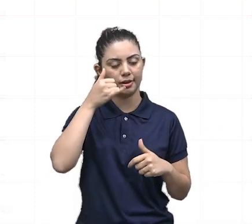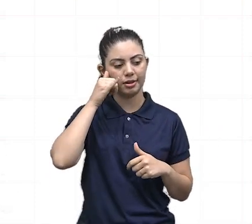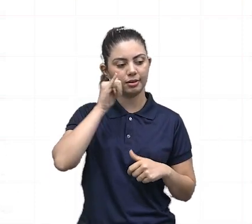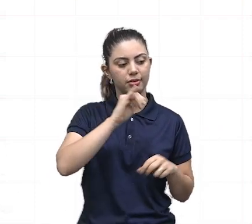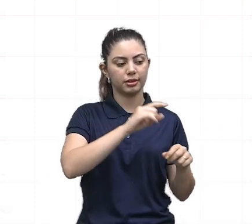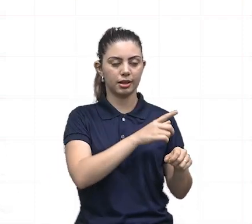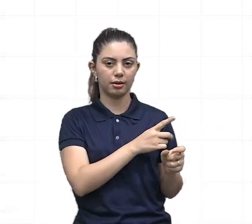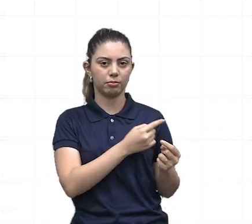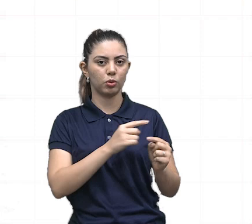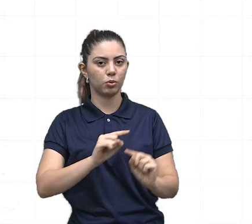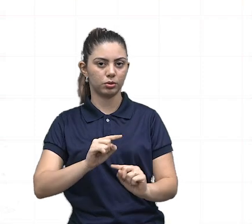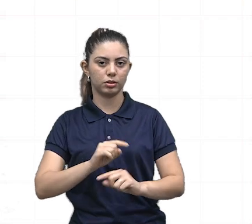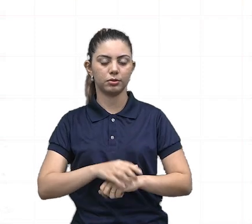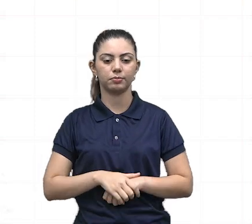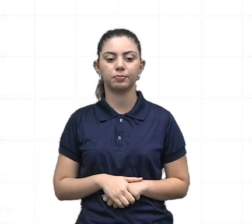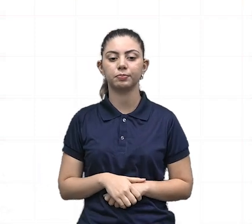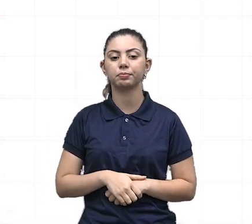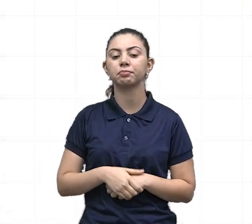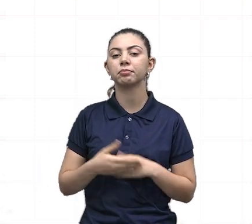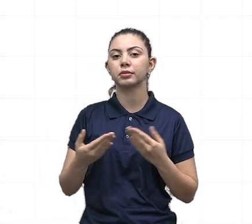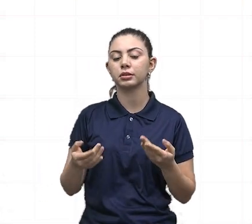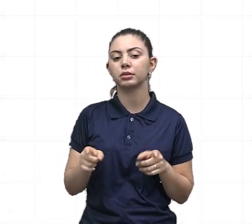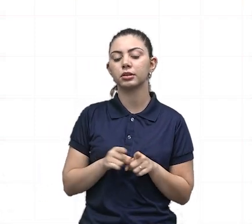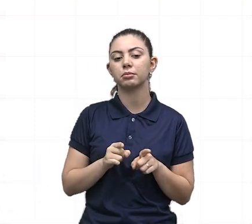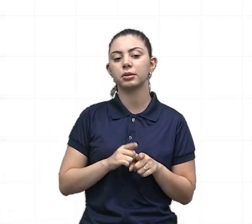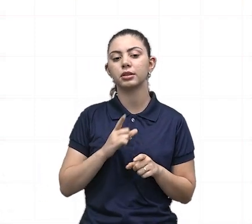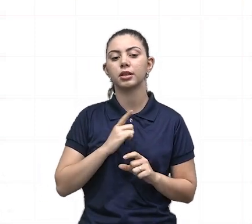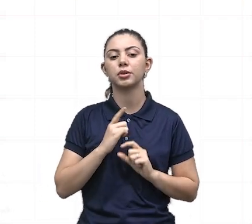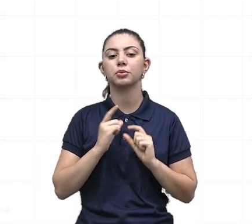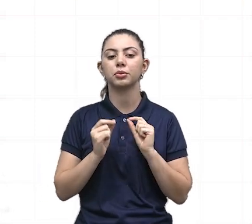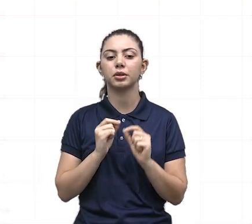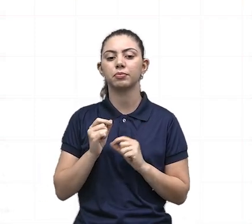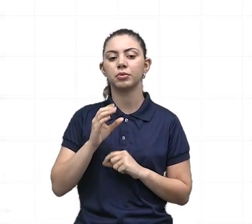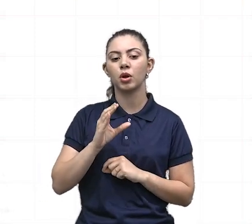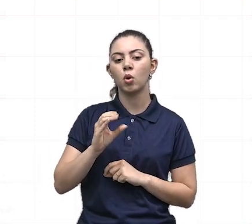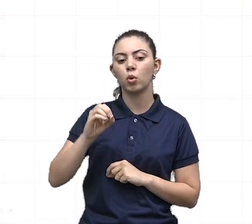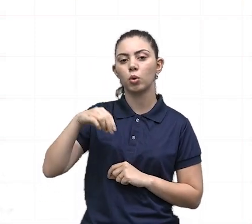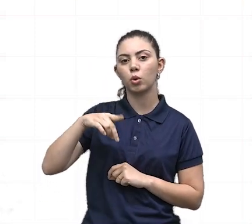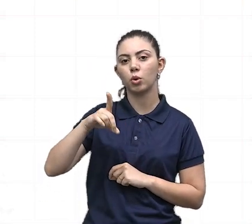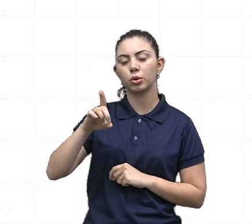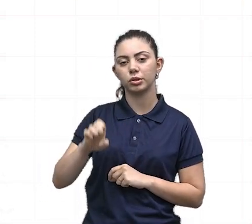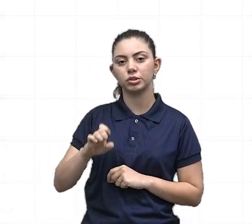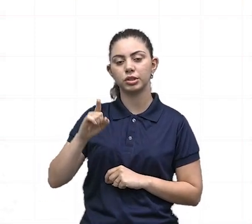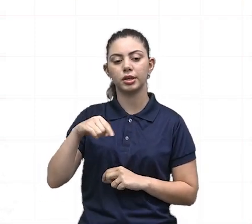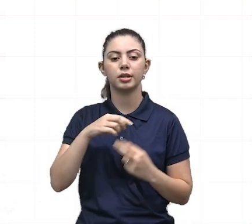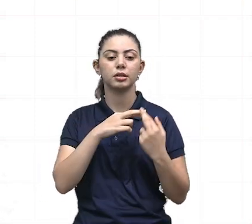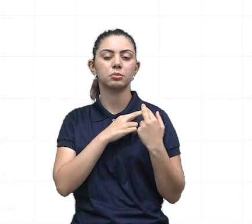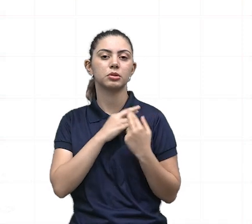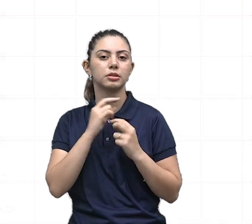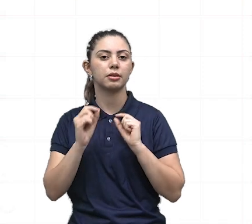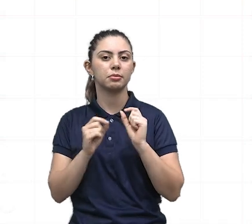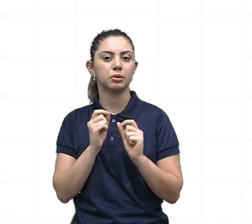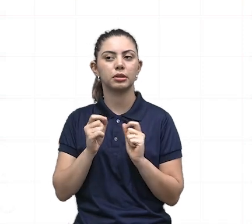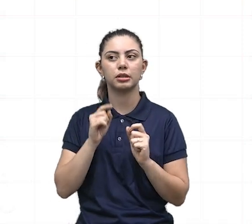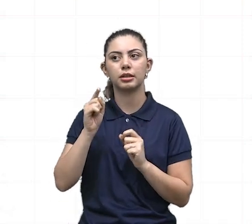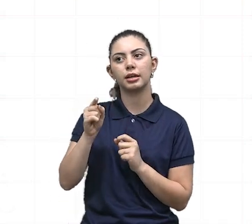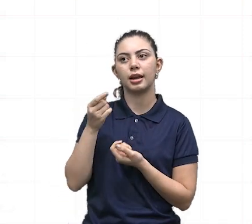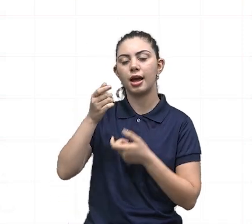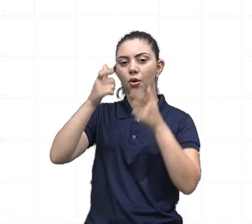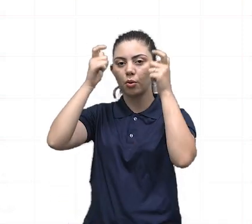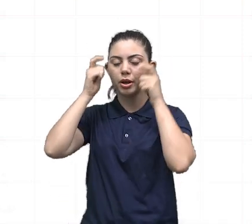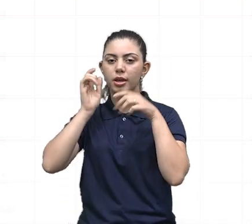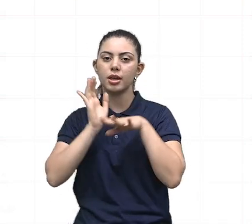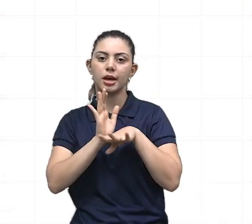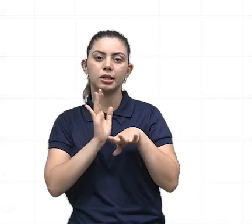território real. Temos também, né, a figura do conde. Ele era responsável por assessorar o rei em